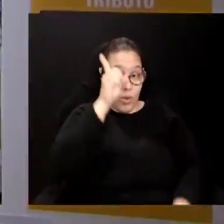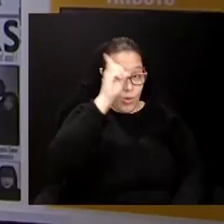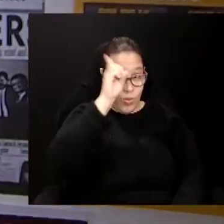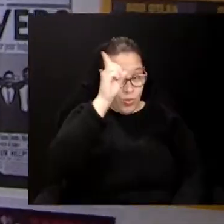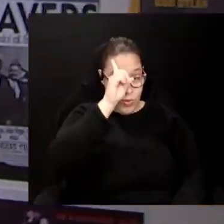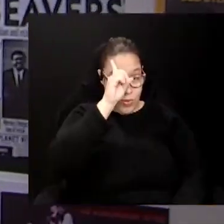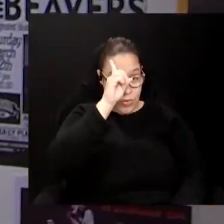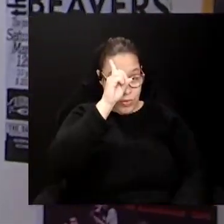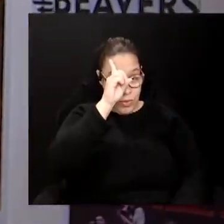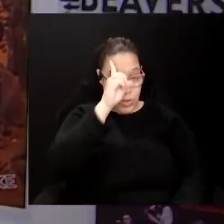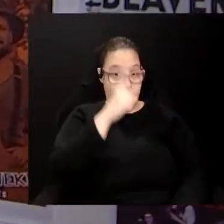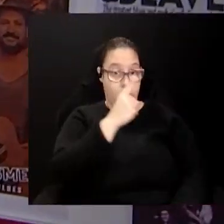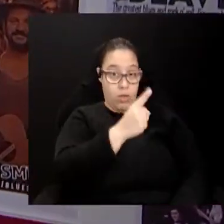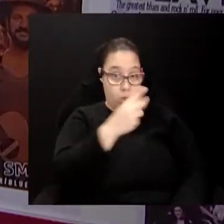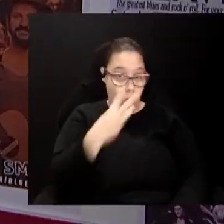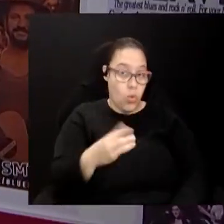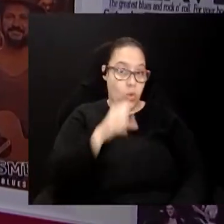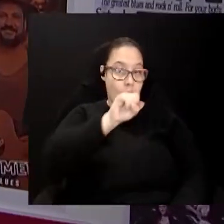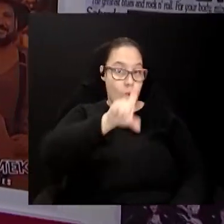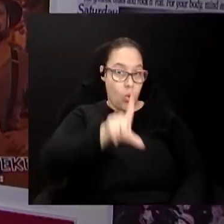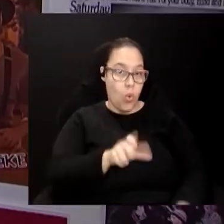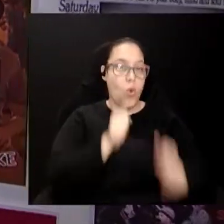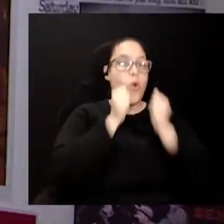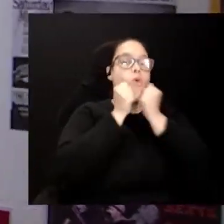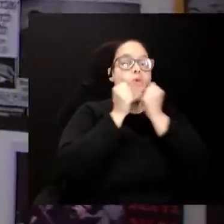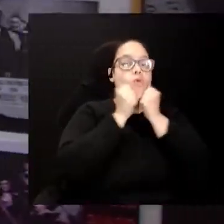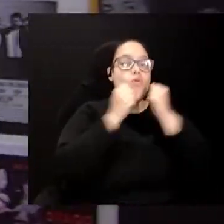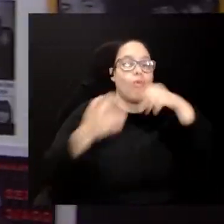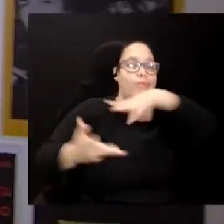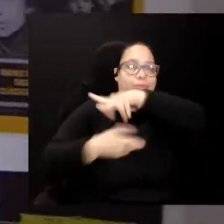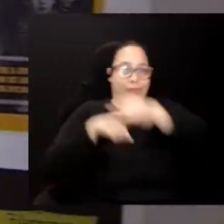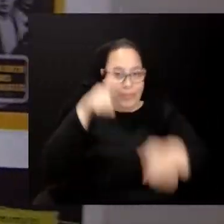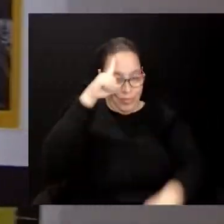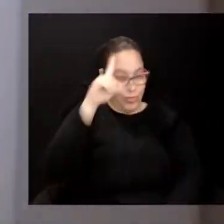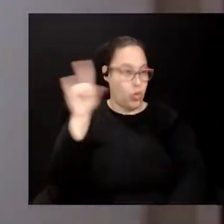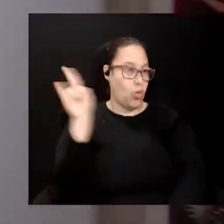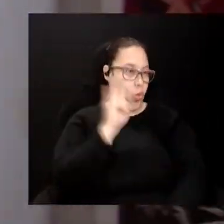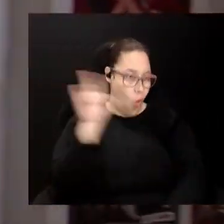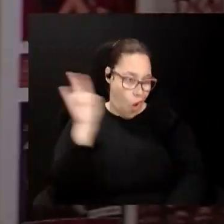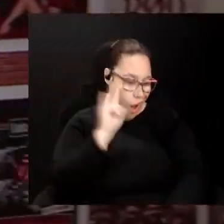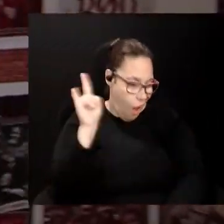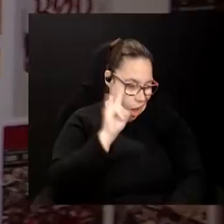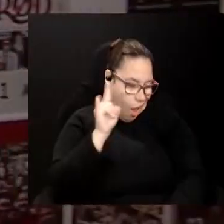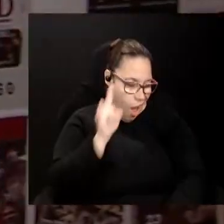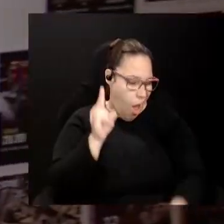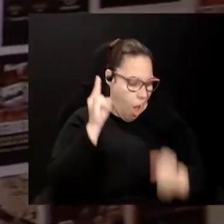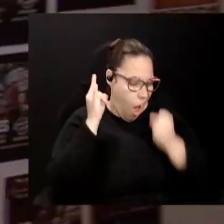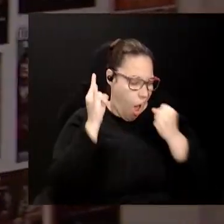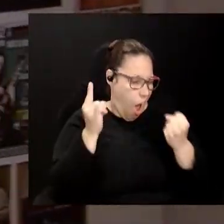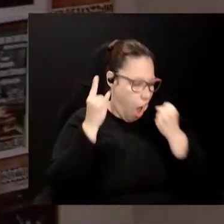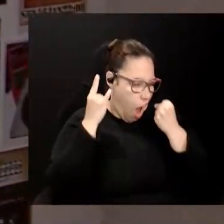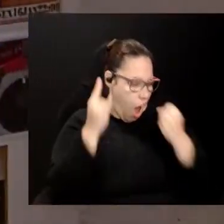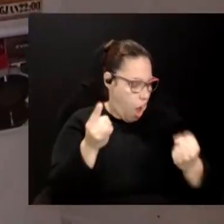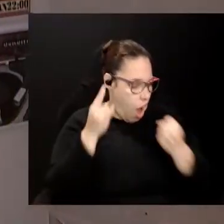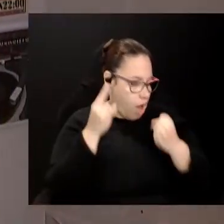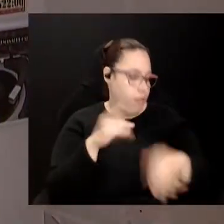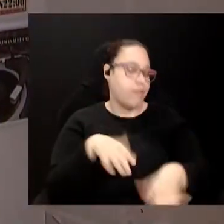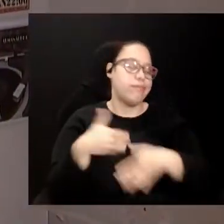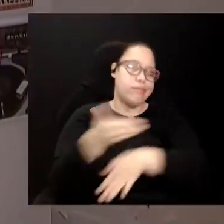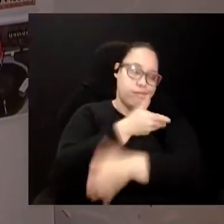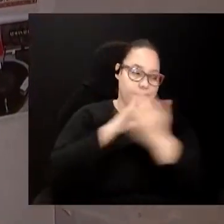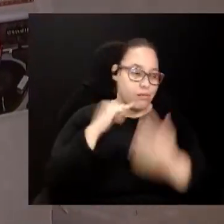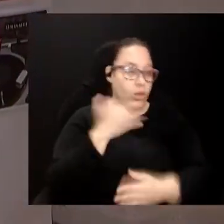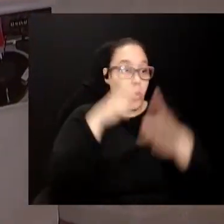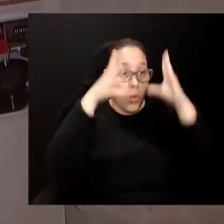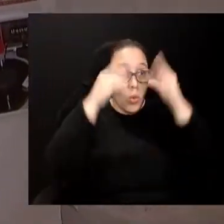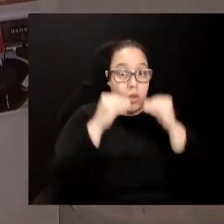de julho, Dia Internacional do Rock. E faz parte aí, né, da Noite